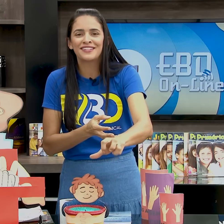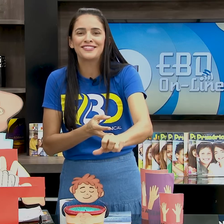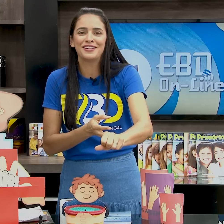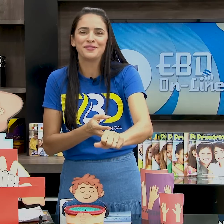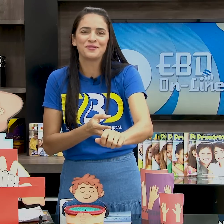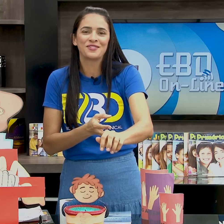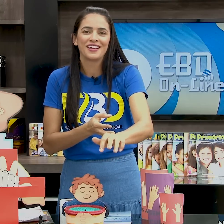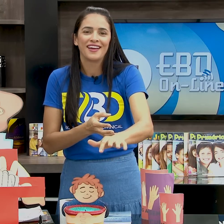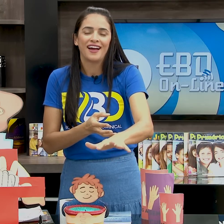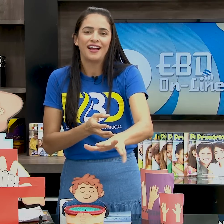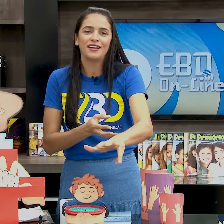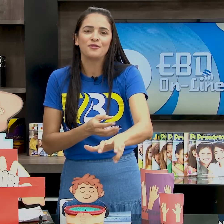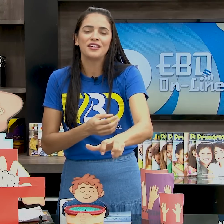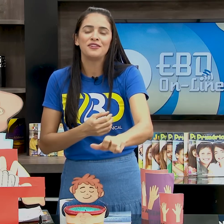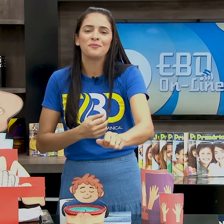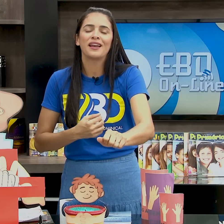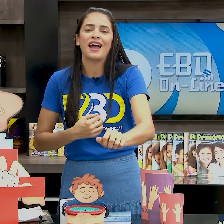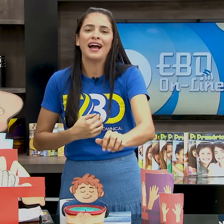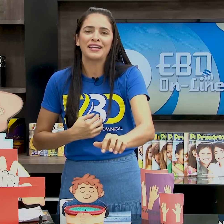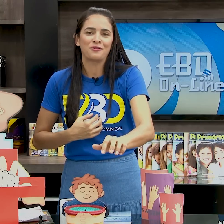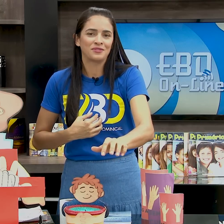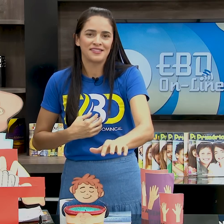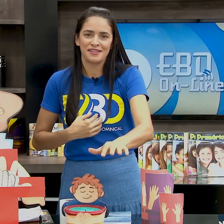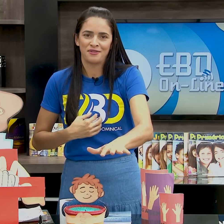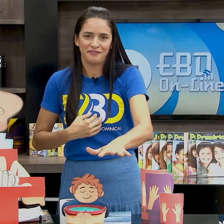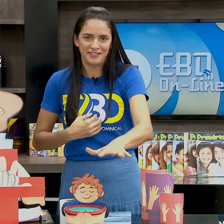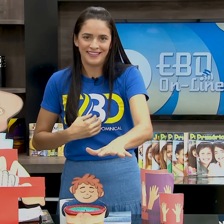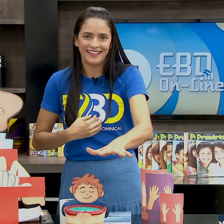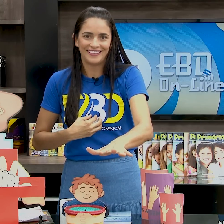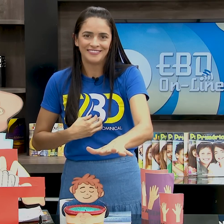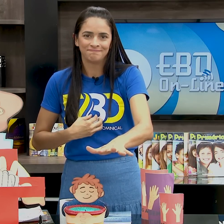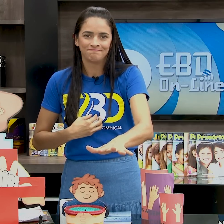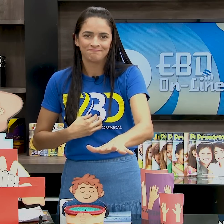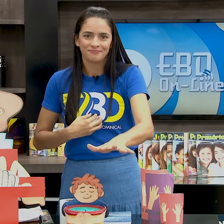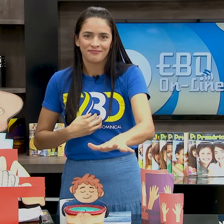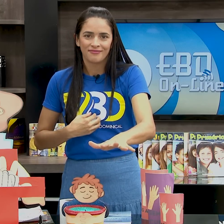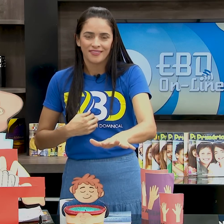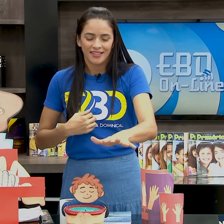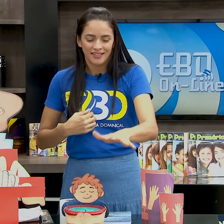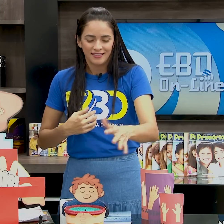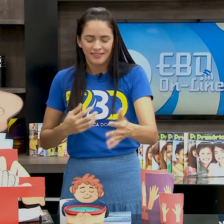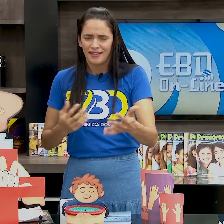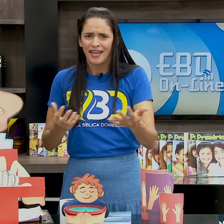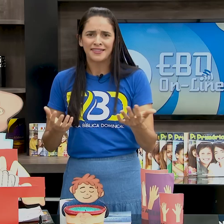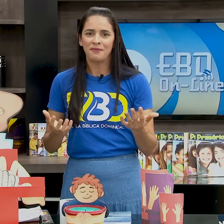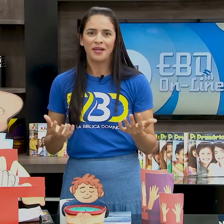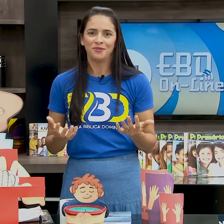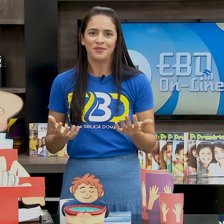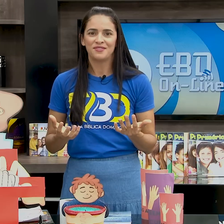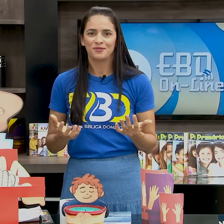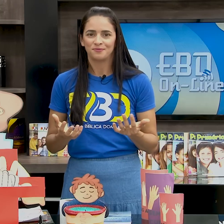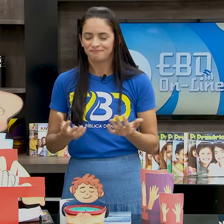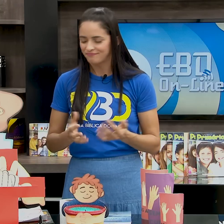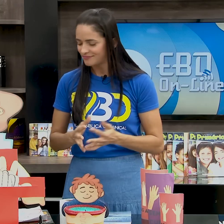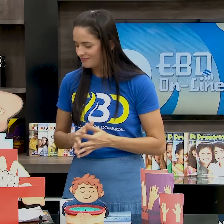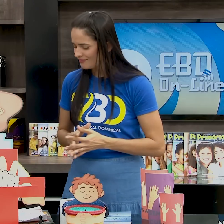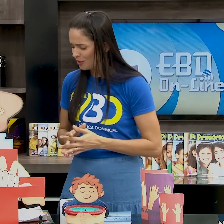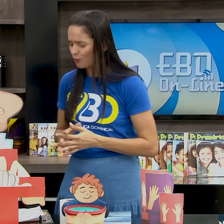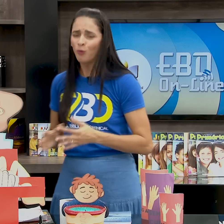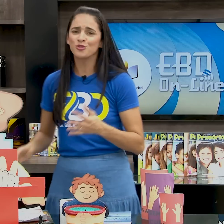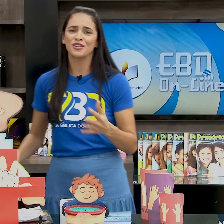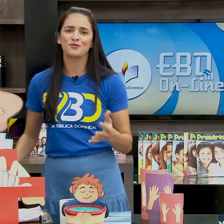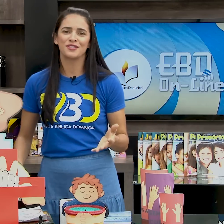mexer os seus dedinhos Aleluia e o milagre aconteceu na vida dele é tremendo isso